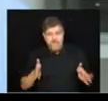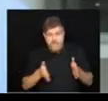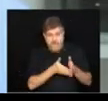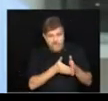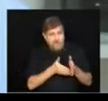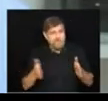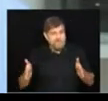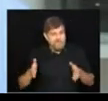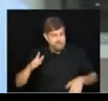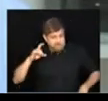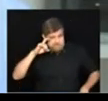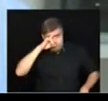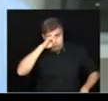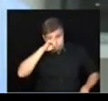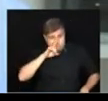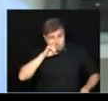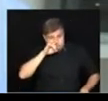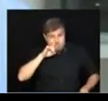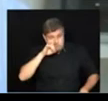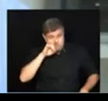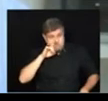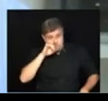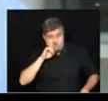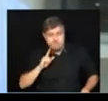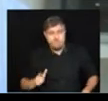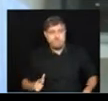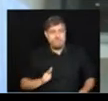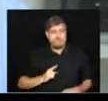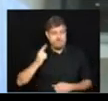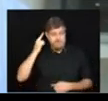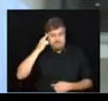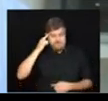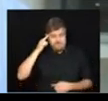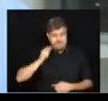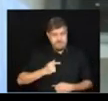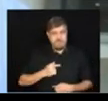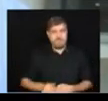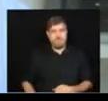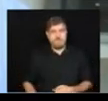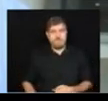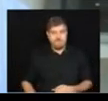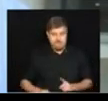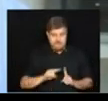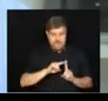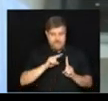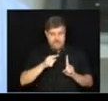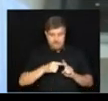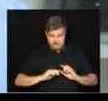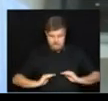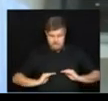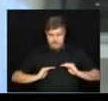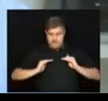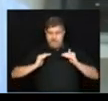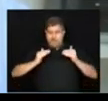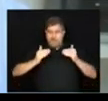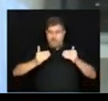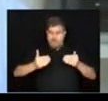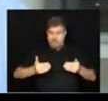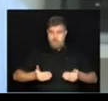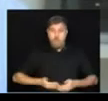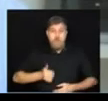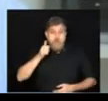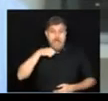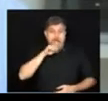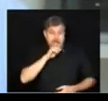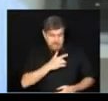crítico, tanto em relação ao crescimento da criança intraútero, à saúde da gestante,